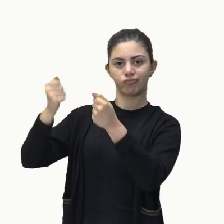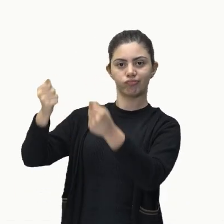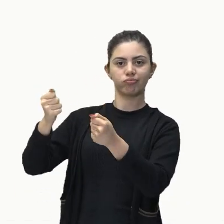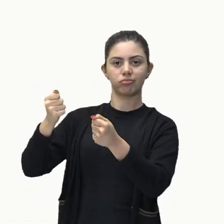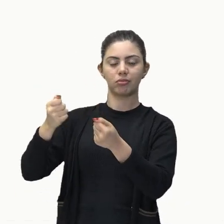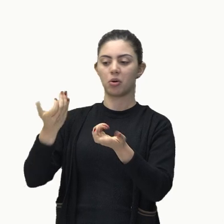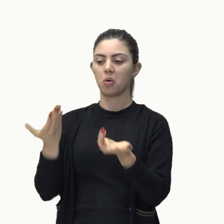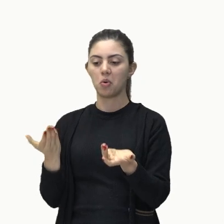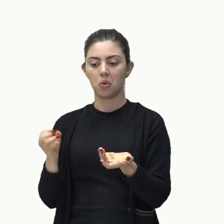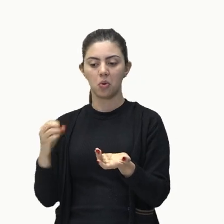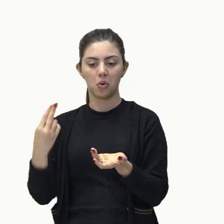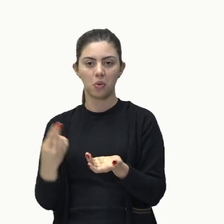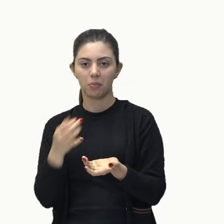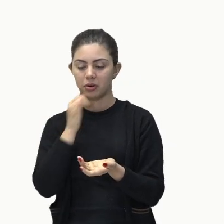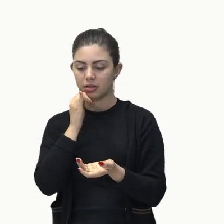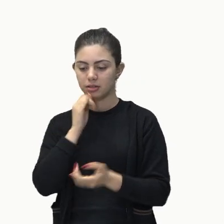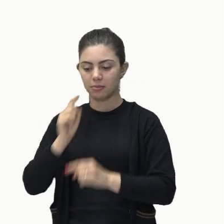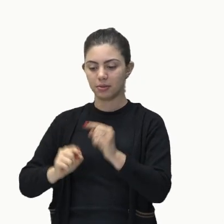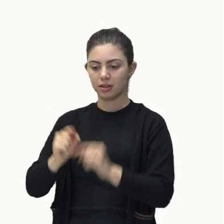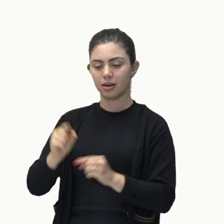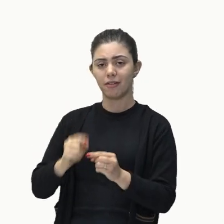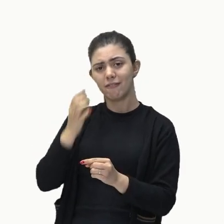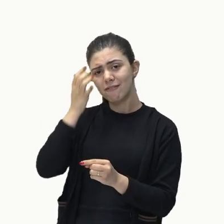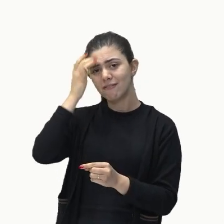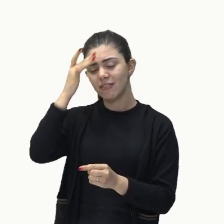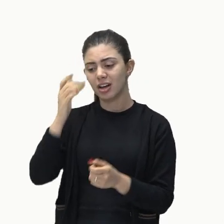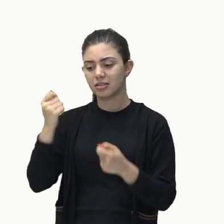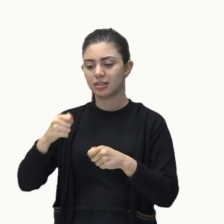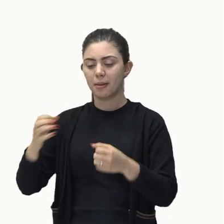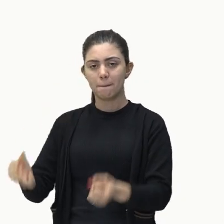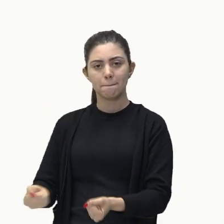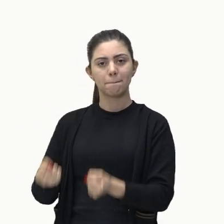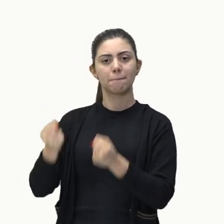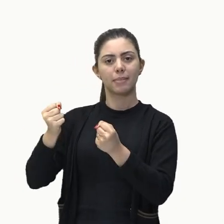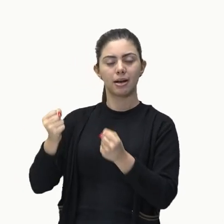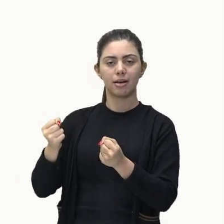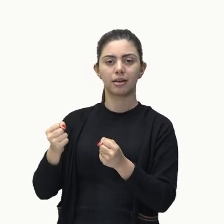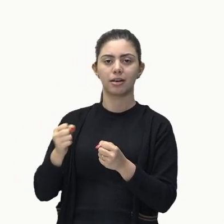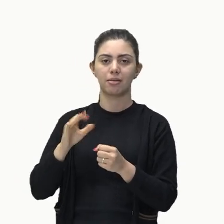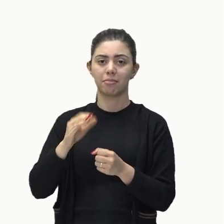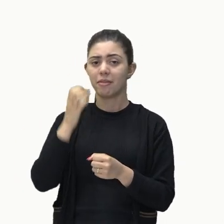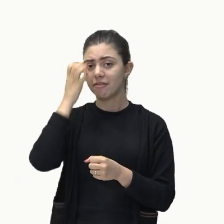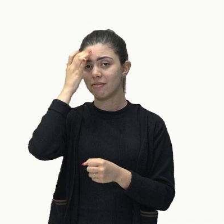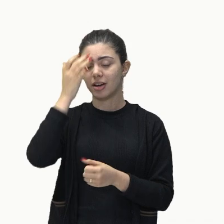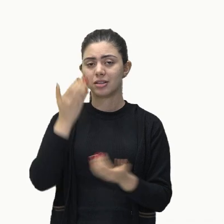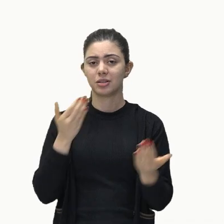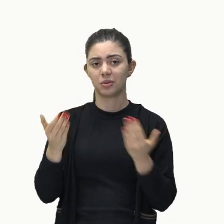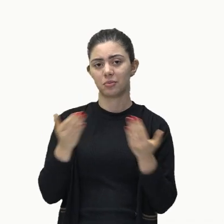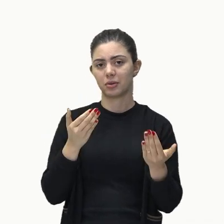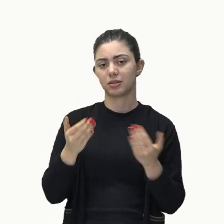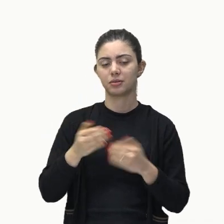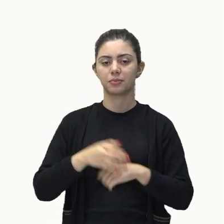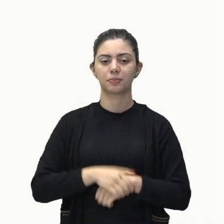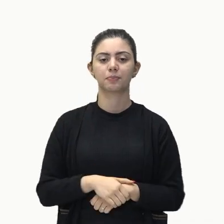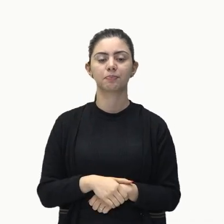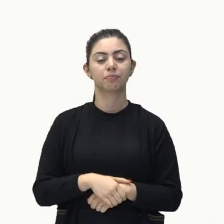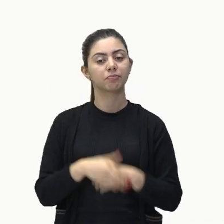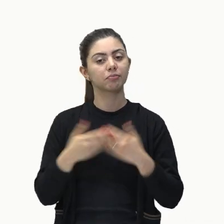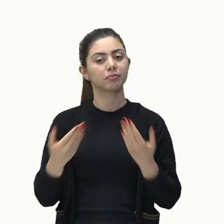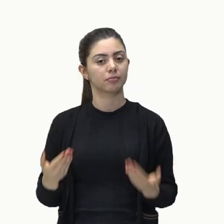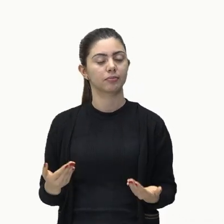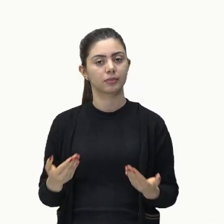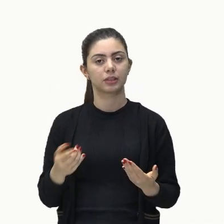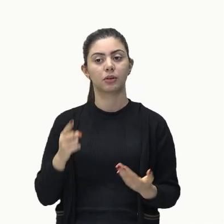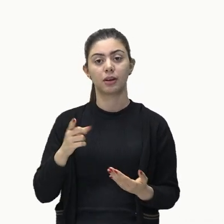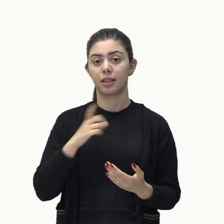coisas que estão imersas na água, com muito mais facilidade do que se estivesse fora da água, não é isso? E